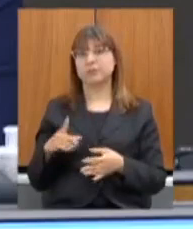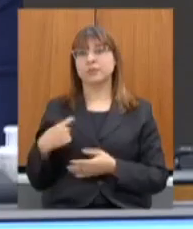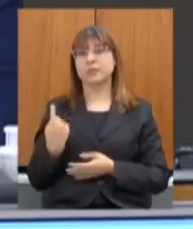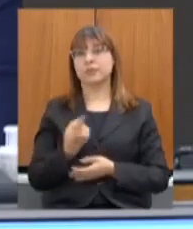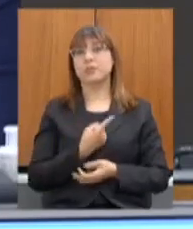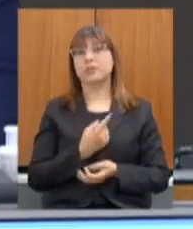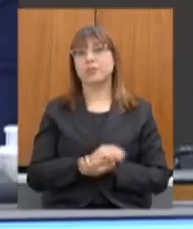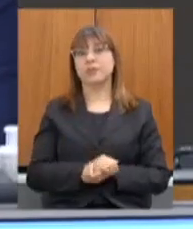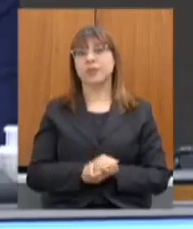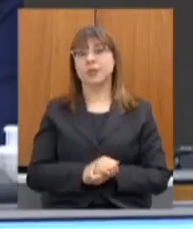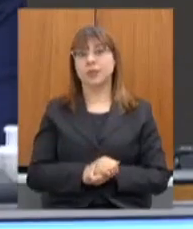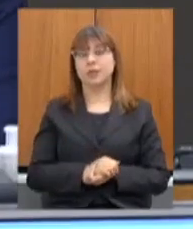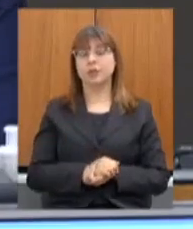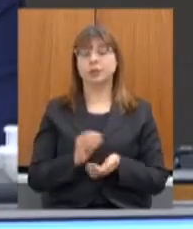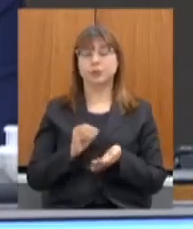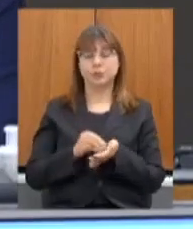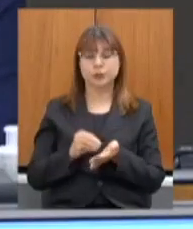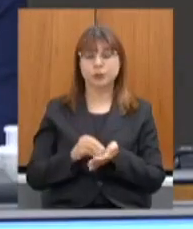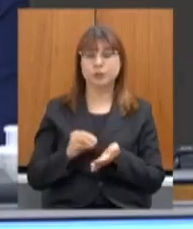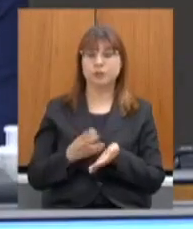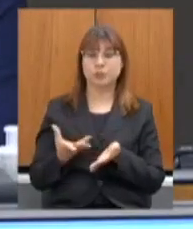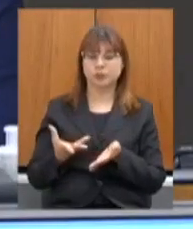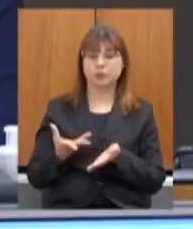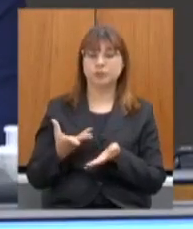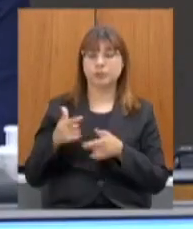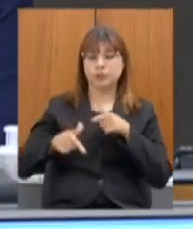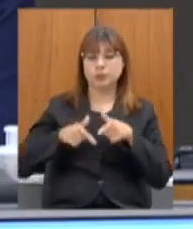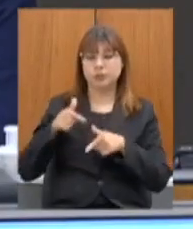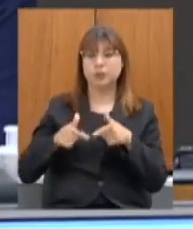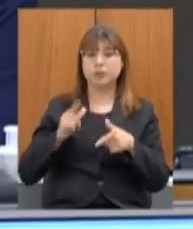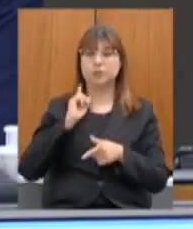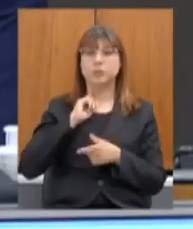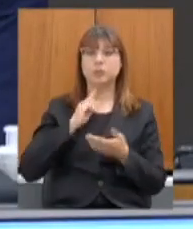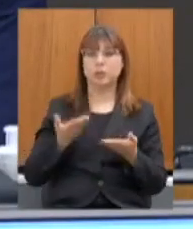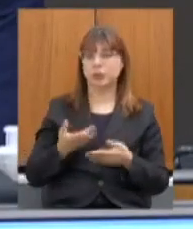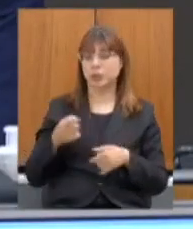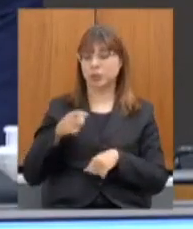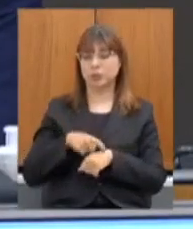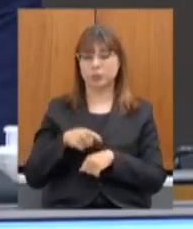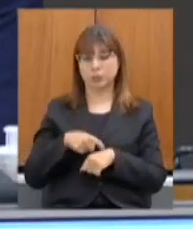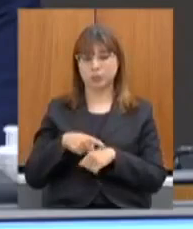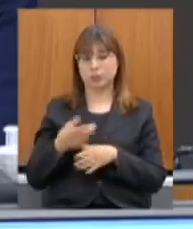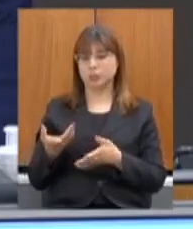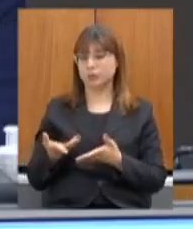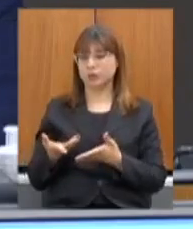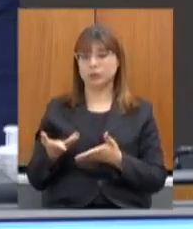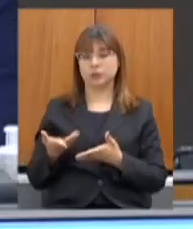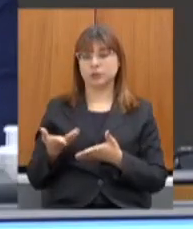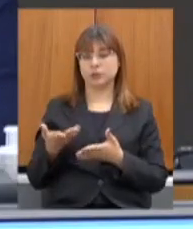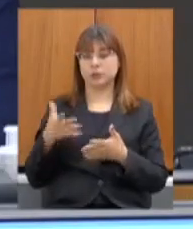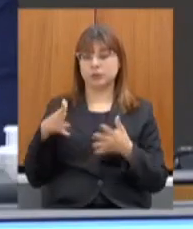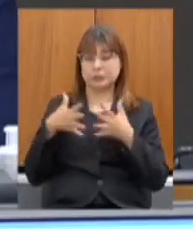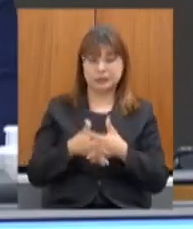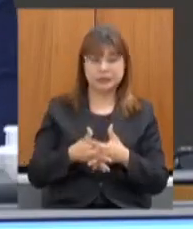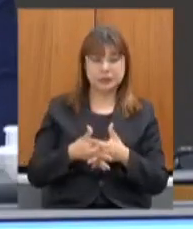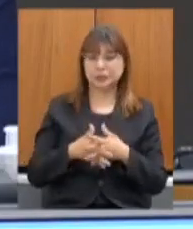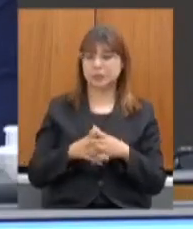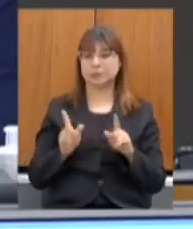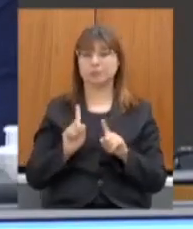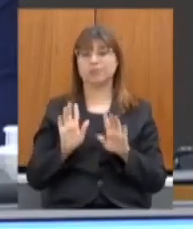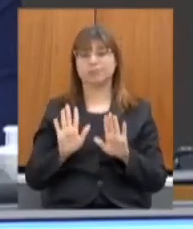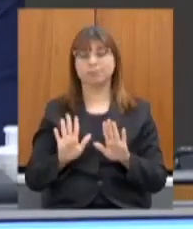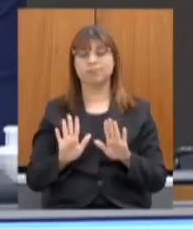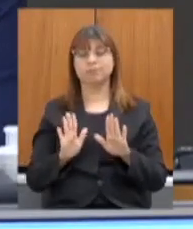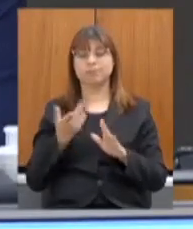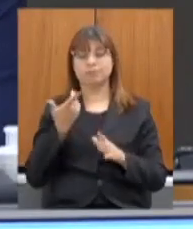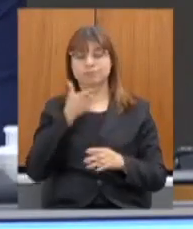muito a construir ainda em Minas Gerais. O momento não é de criar muros, mas sim pontes de diálogo, de